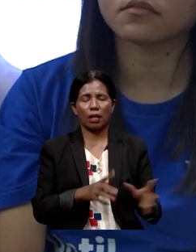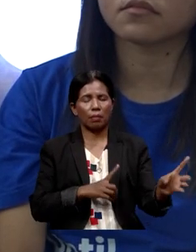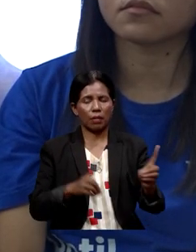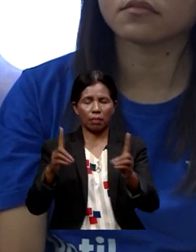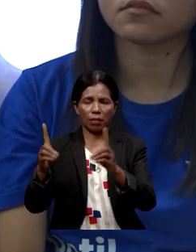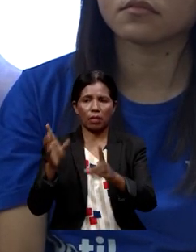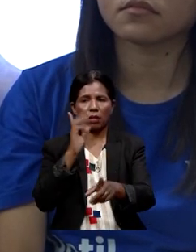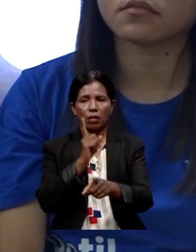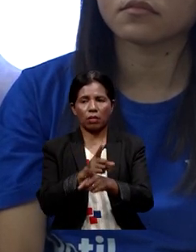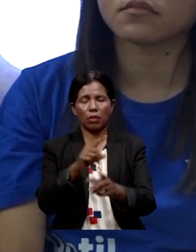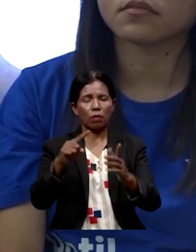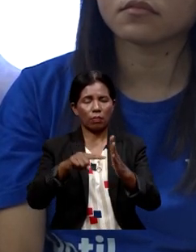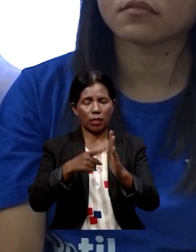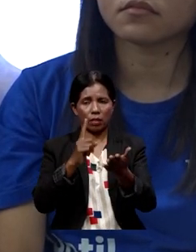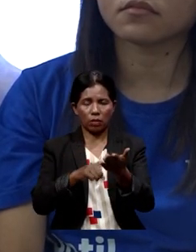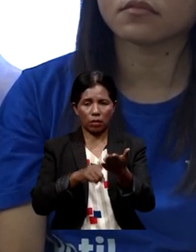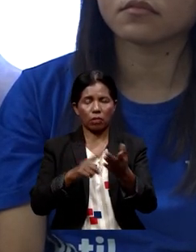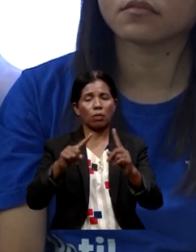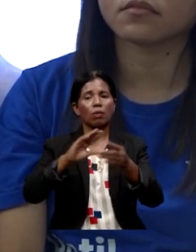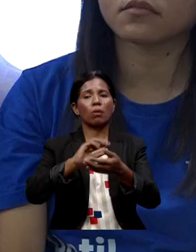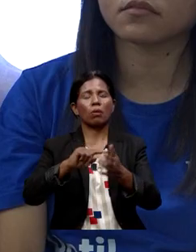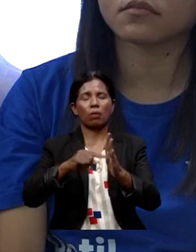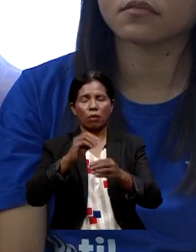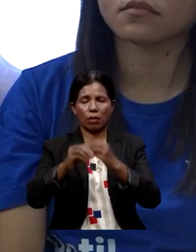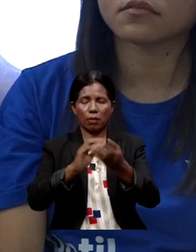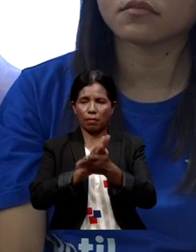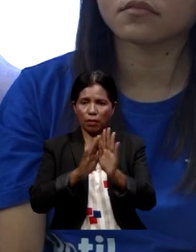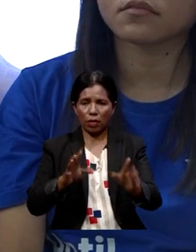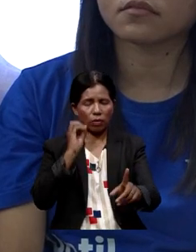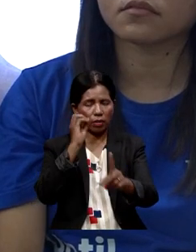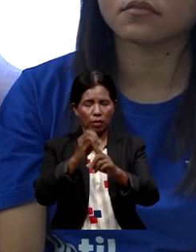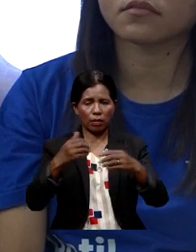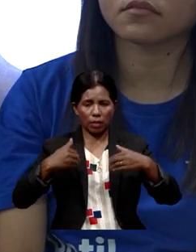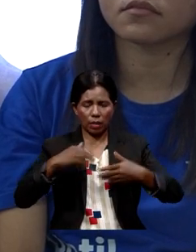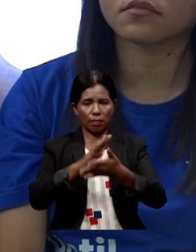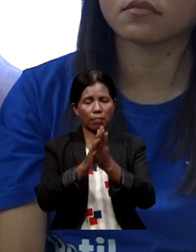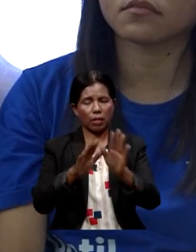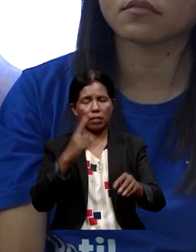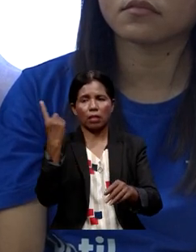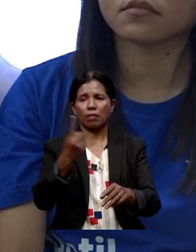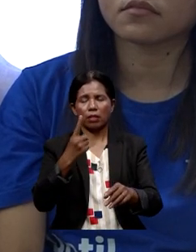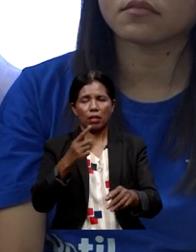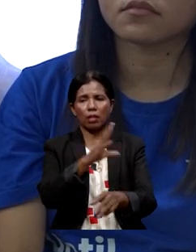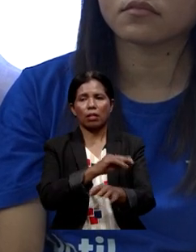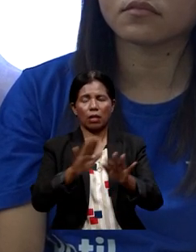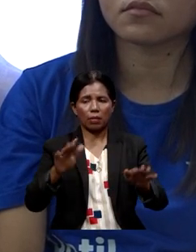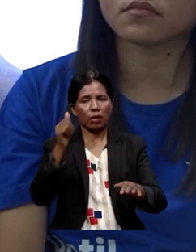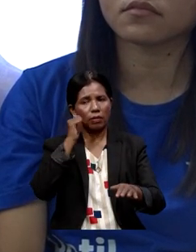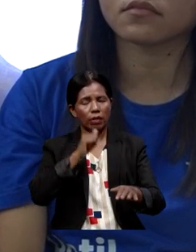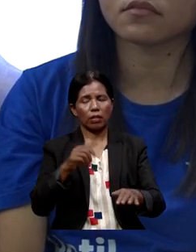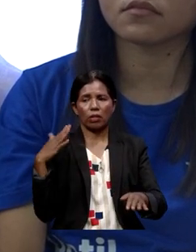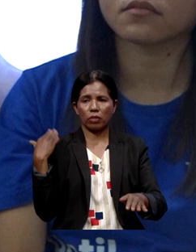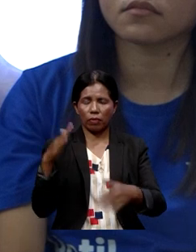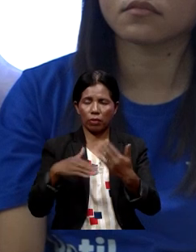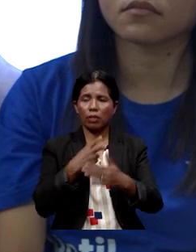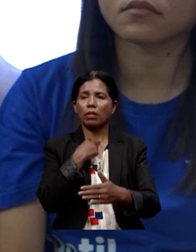imediato no agu discussão com a paz. Objetivo, a tubela e a paz para a Fatim. O de assegura que o trabalho feito não foi ensaio sem